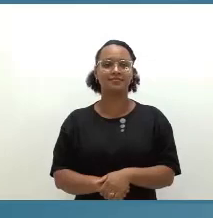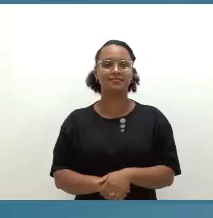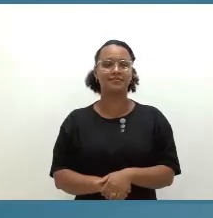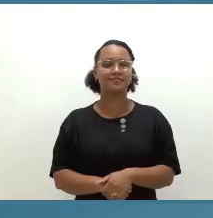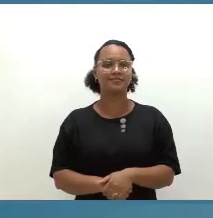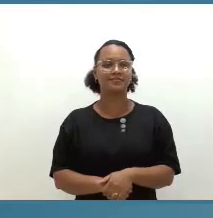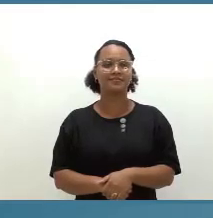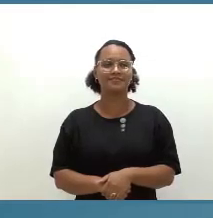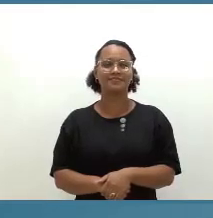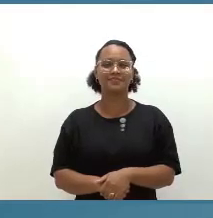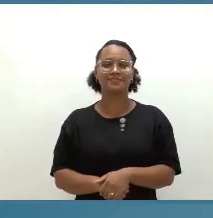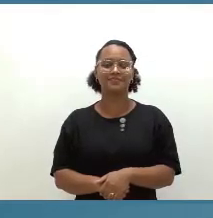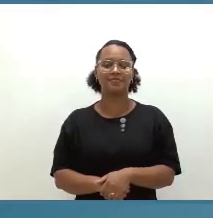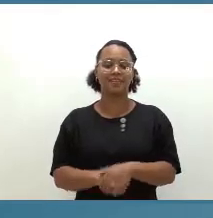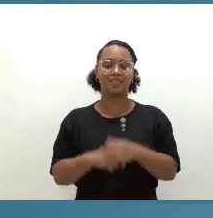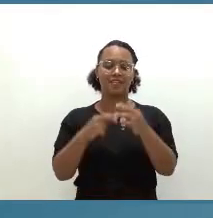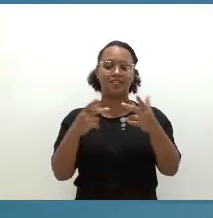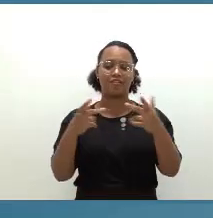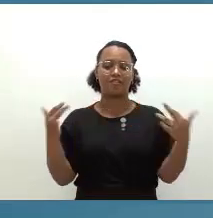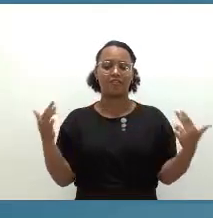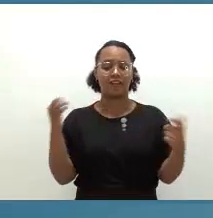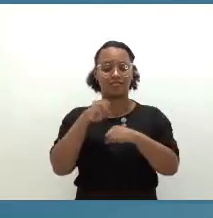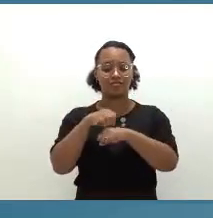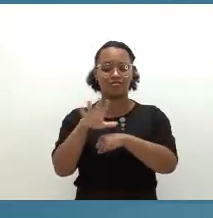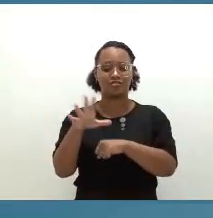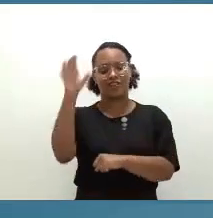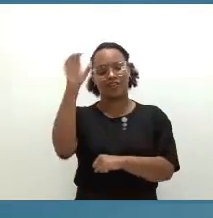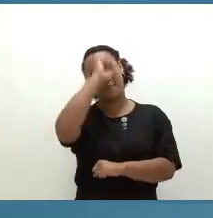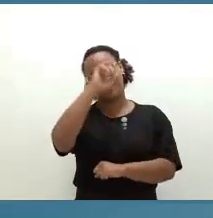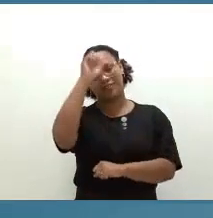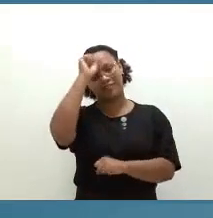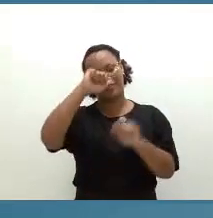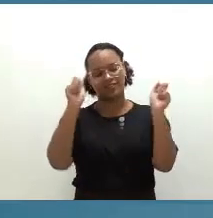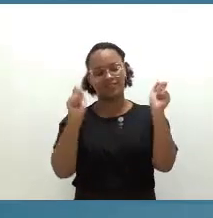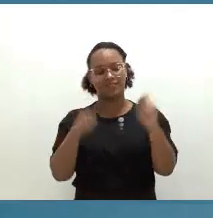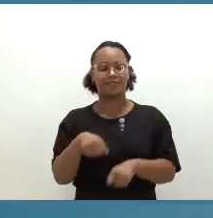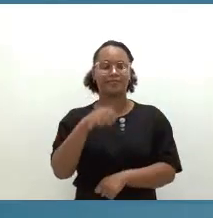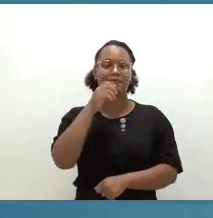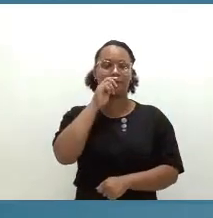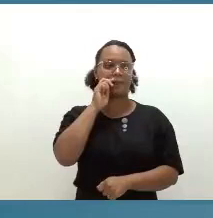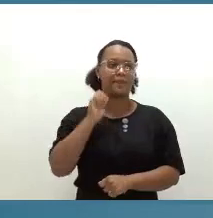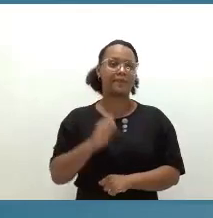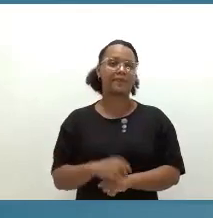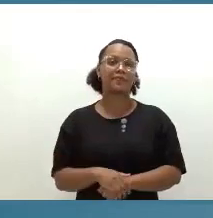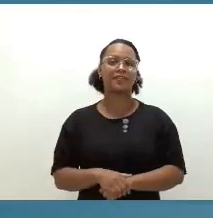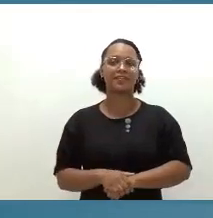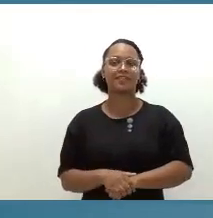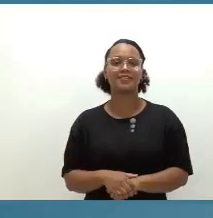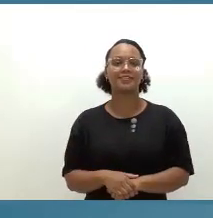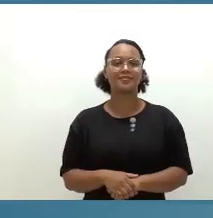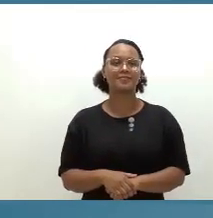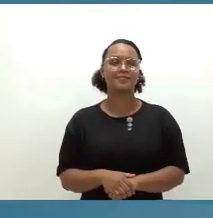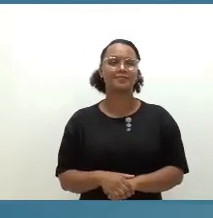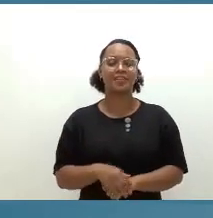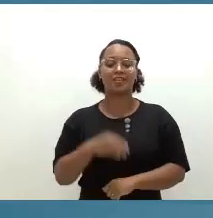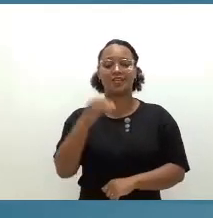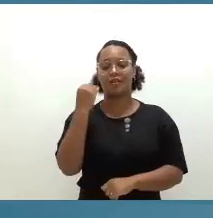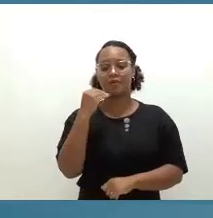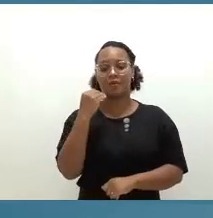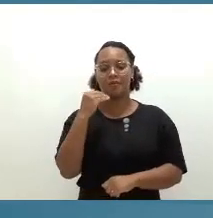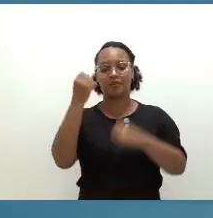dessa nossa polícia por aprovação é que eu já aproveito para dirigir a todos